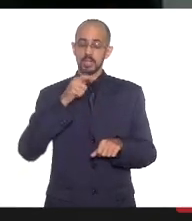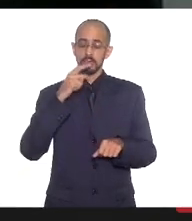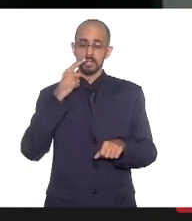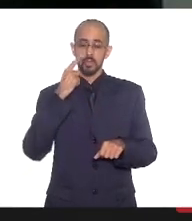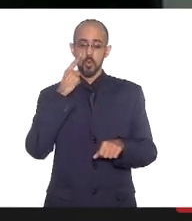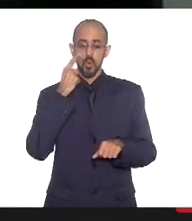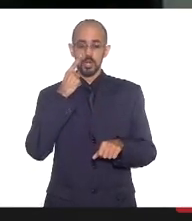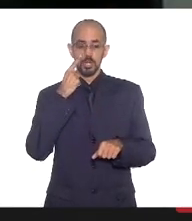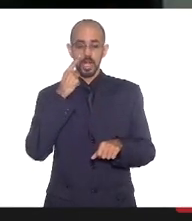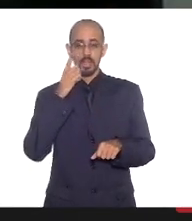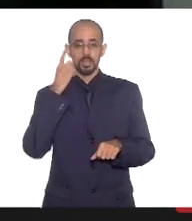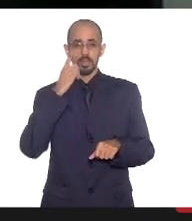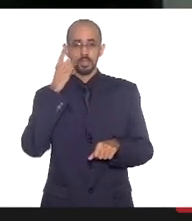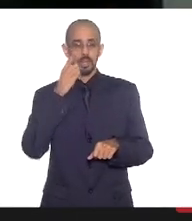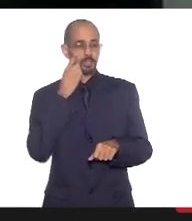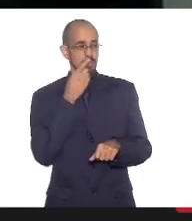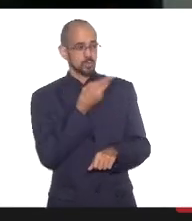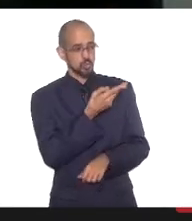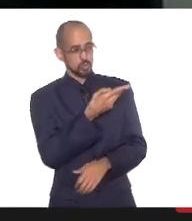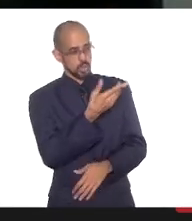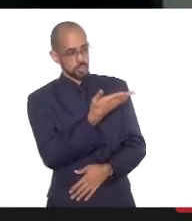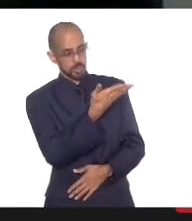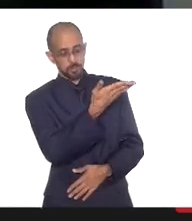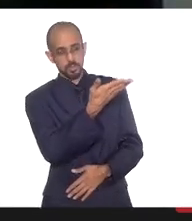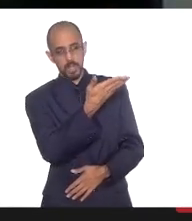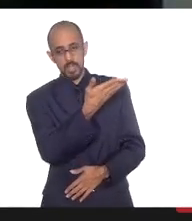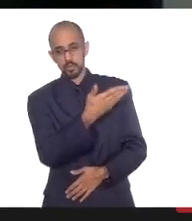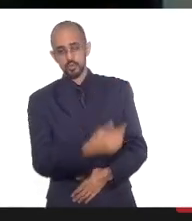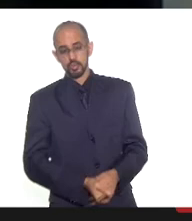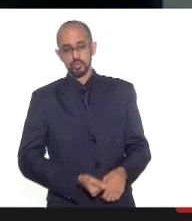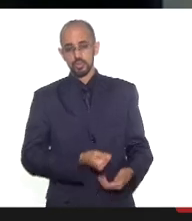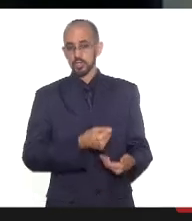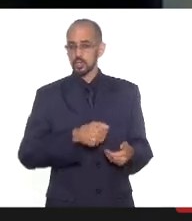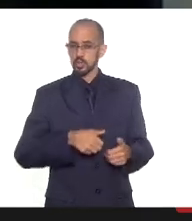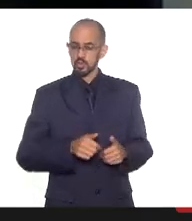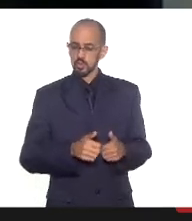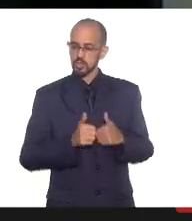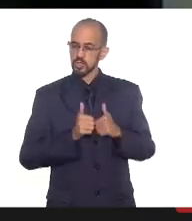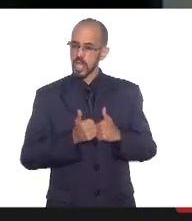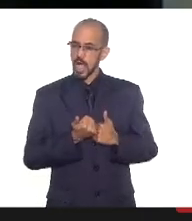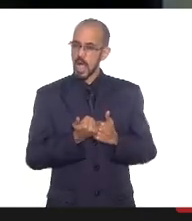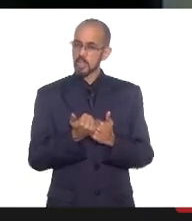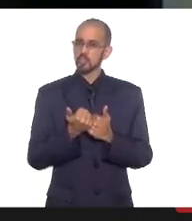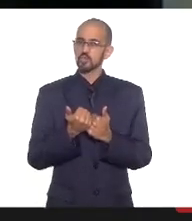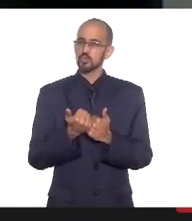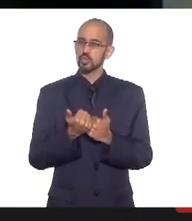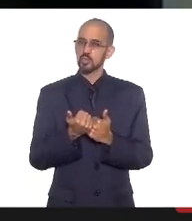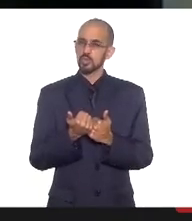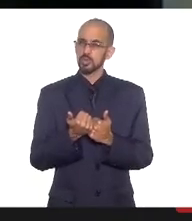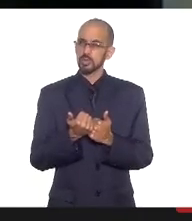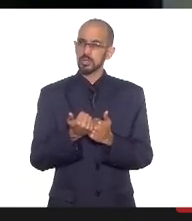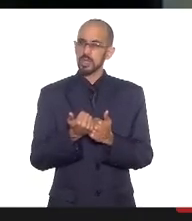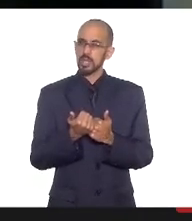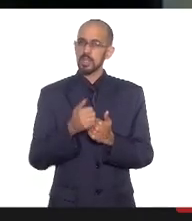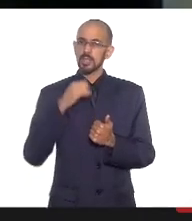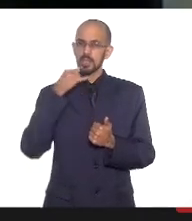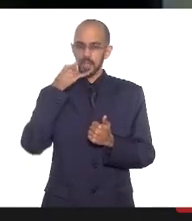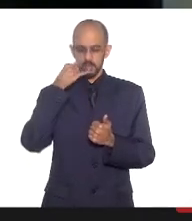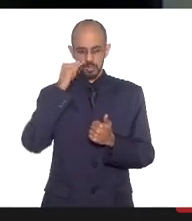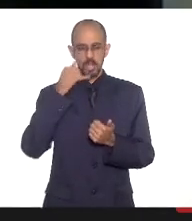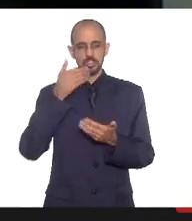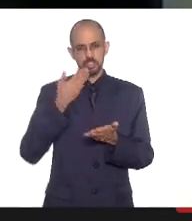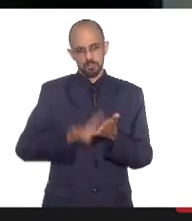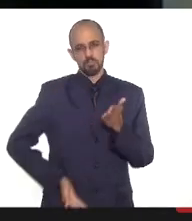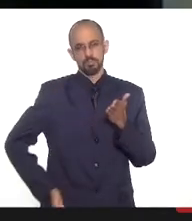deputado Rubem bomtempo edda Deputado da Rejane nos conduz sempre olhar né ah não se perder entre as